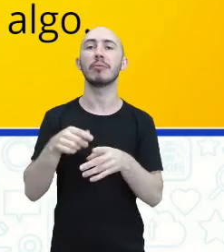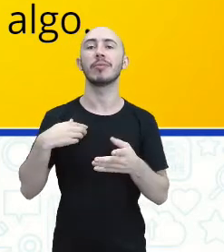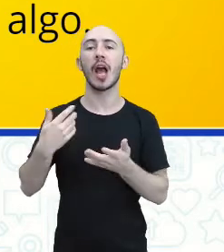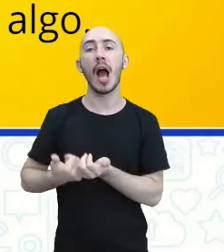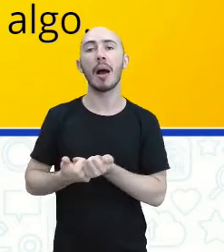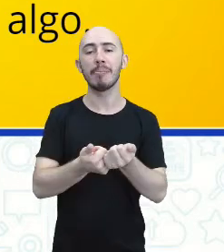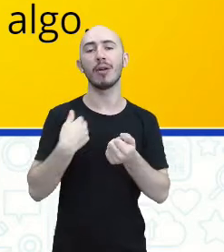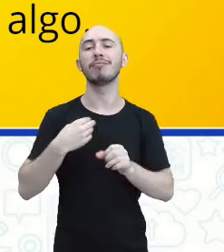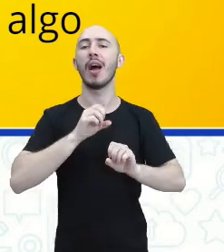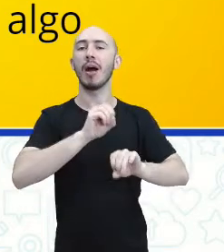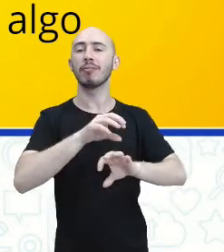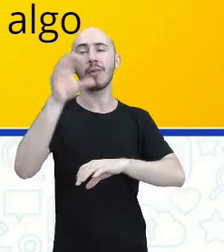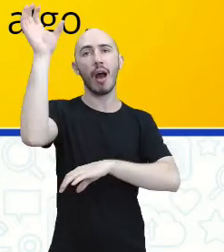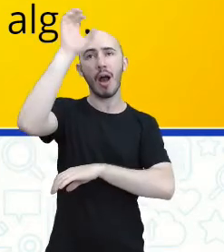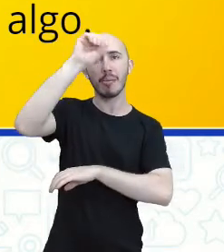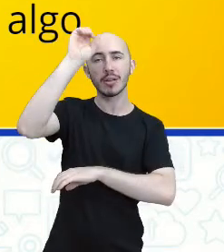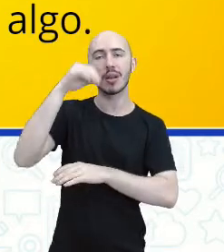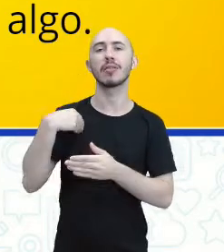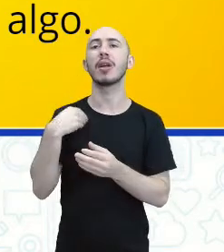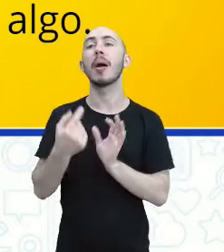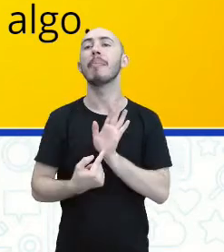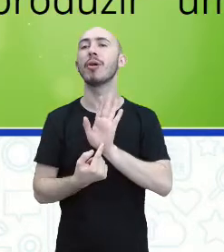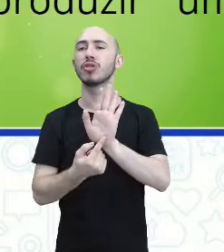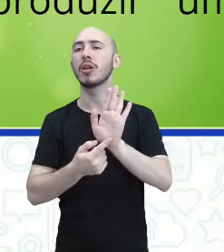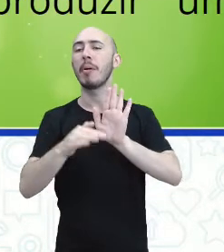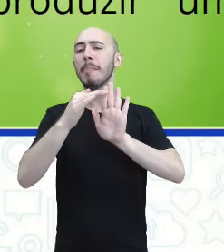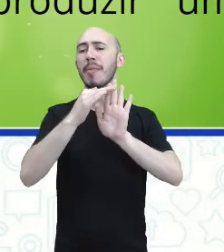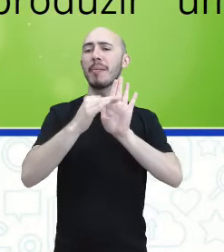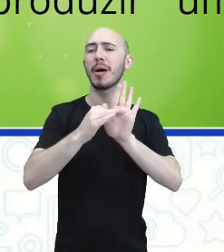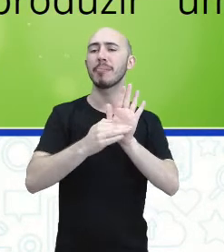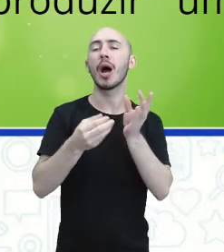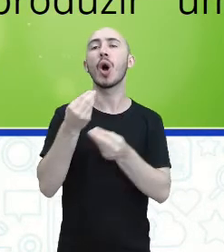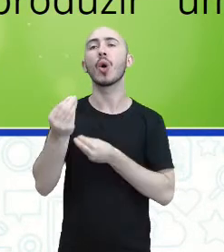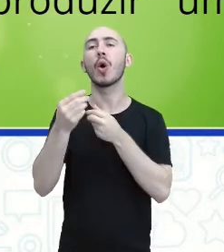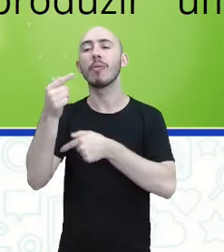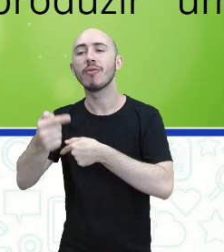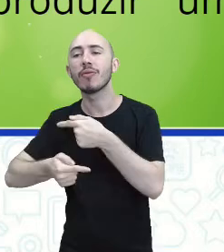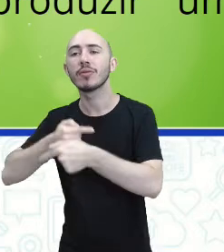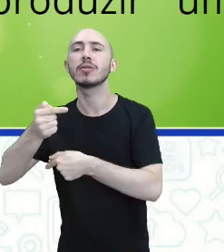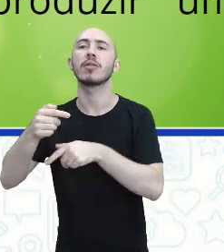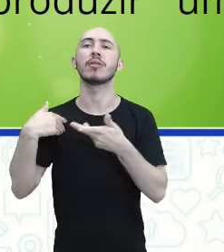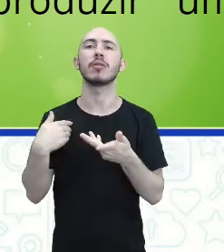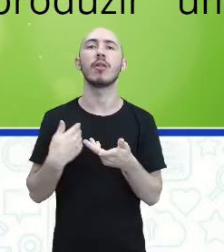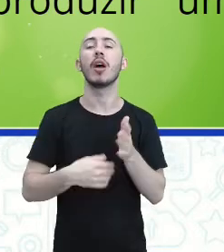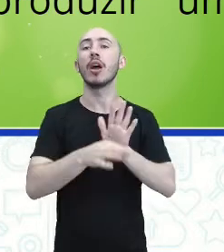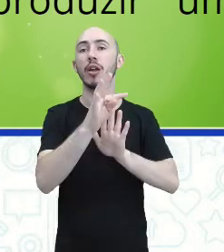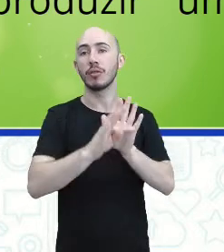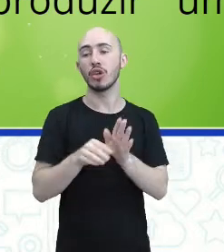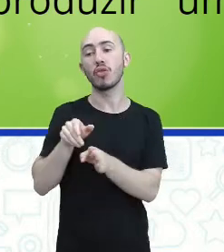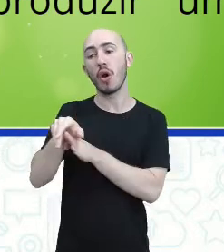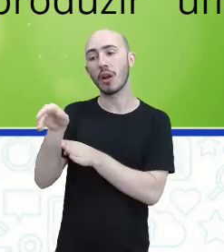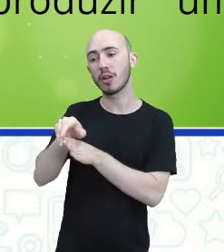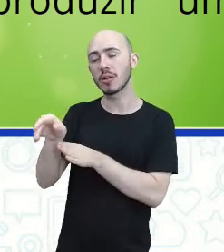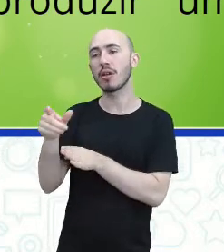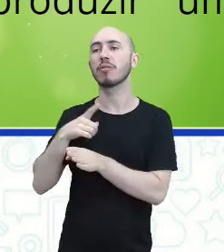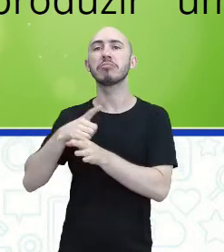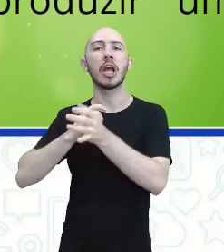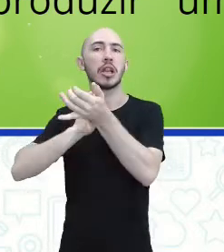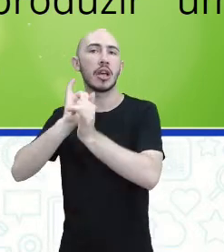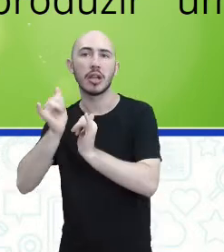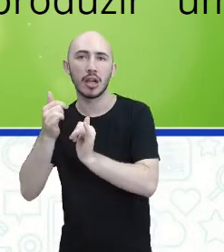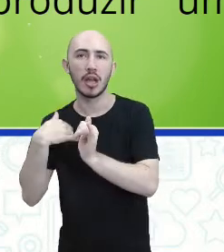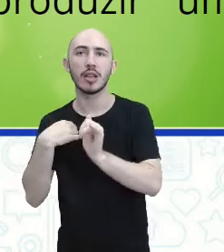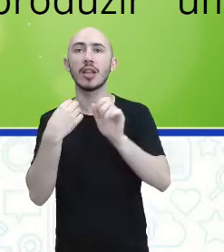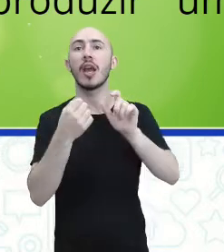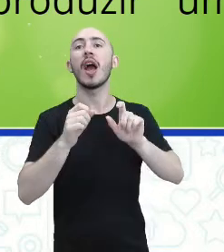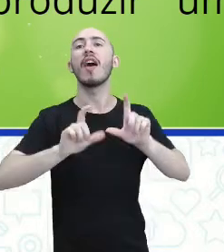aprendizagem, demonstrando passo a passo o funcionamento de algo. É um texto instrucional que circula na internet em forma de